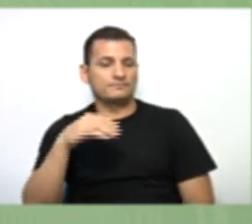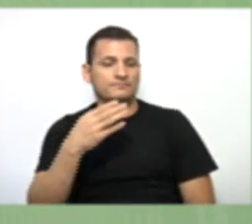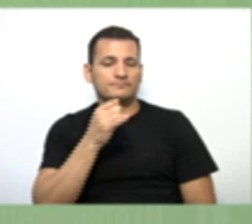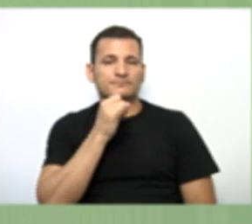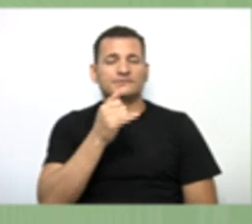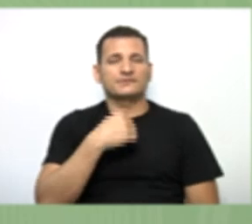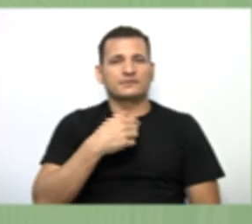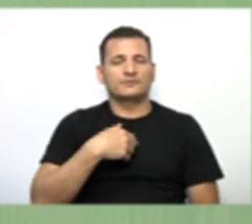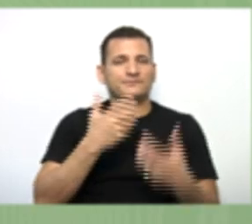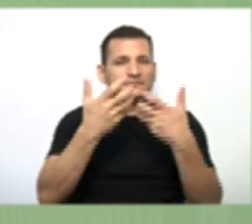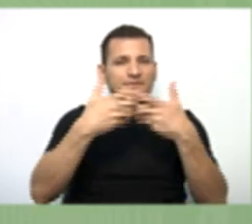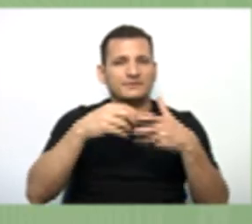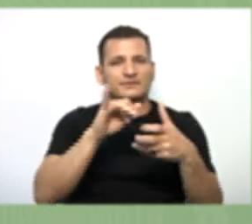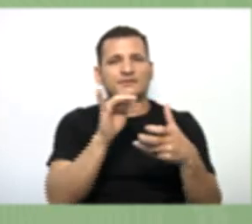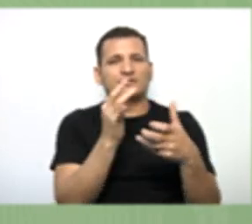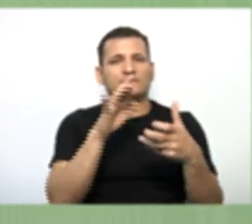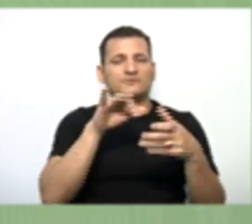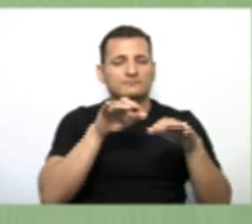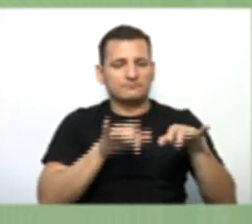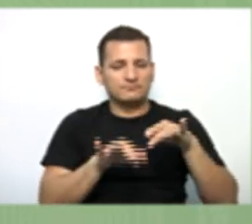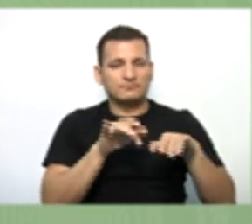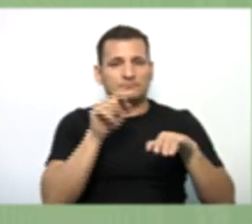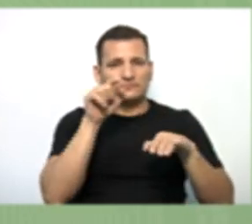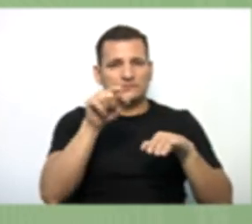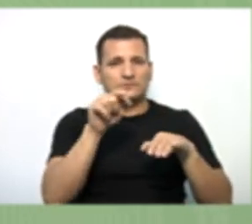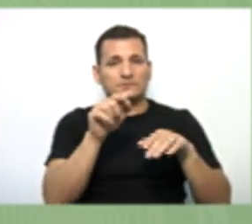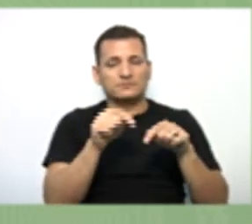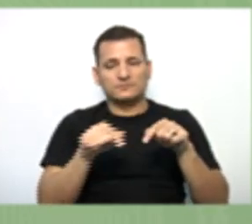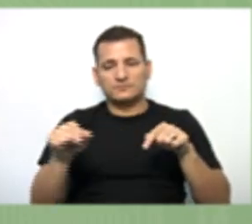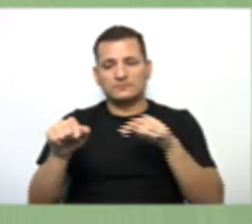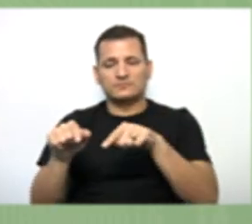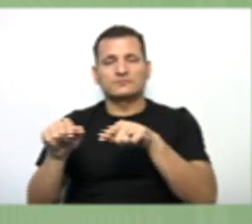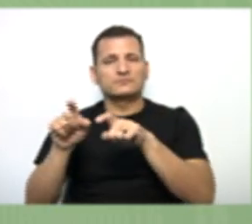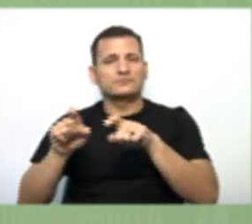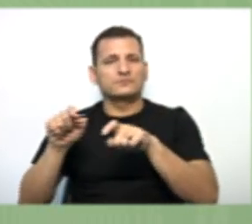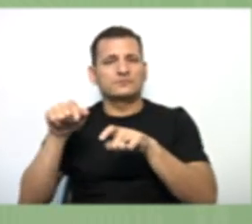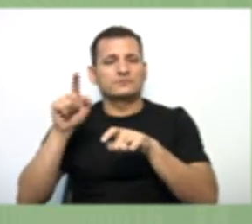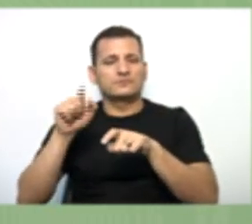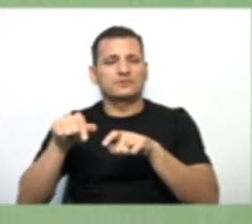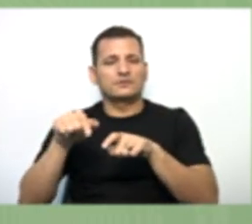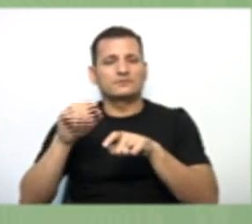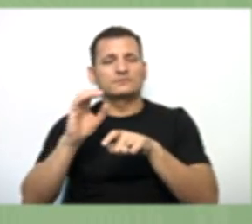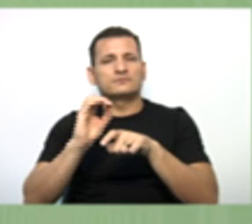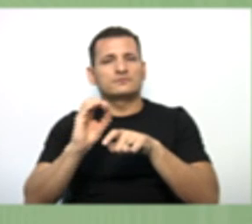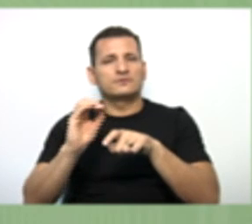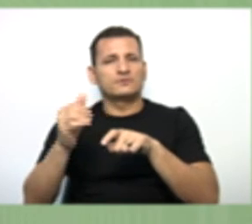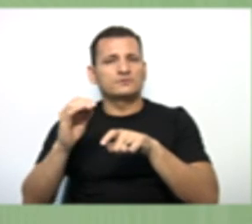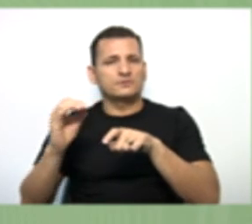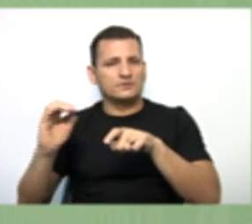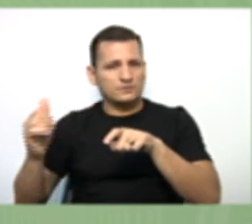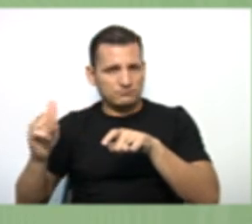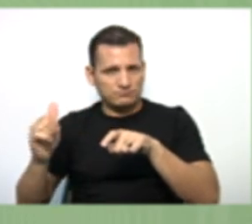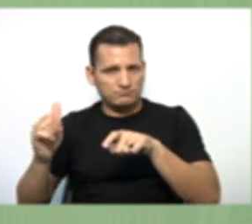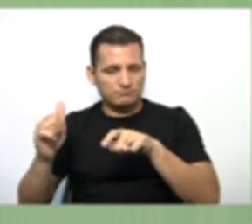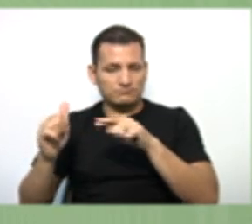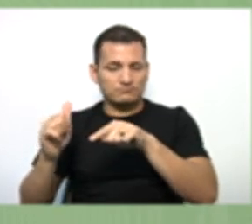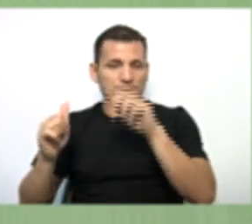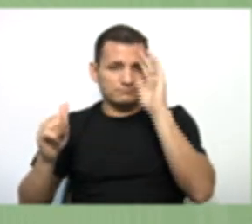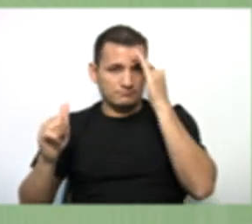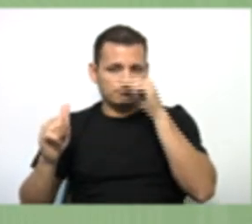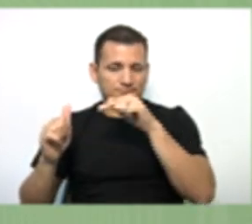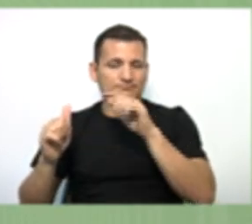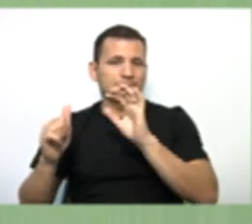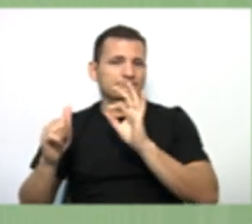escrever IFRO para você, na verdade, para o computador, eu teria que escrever esse cara tanto de zeros e uns para o computador entender